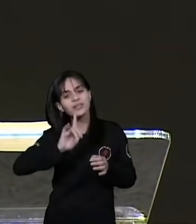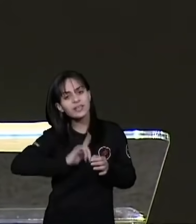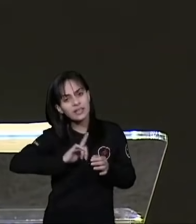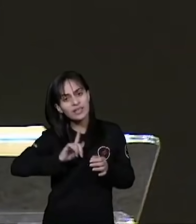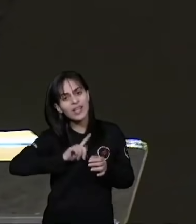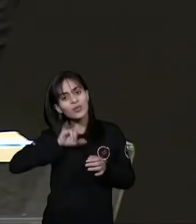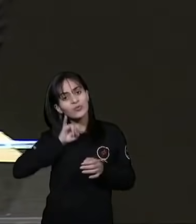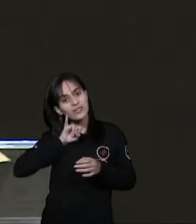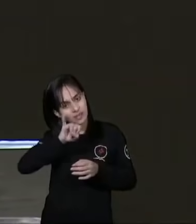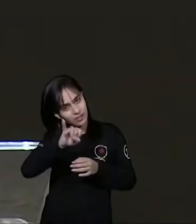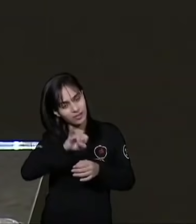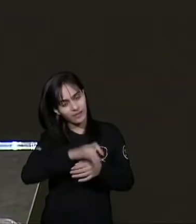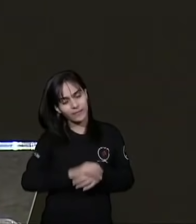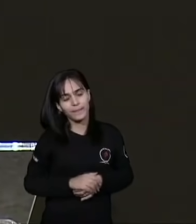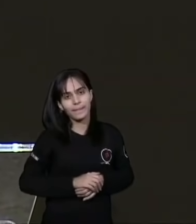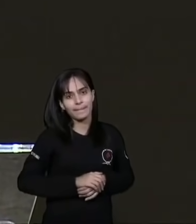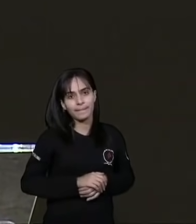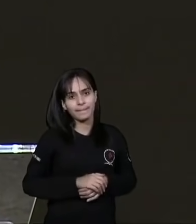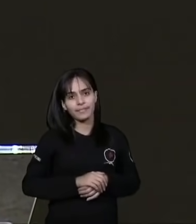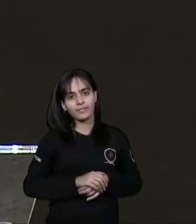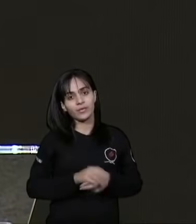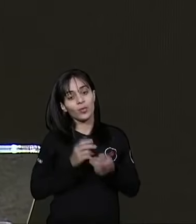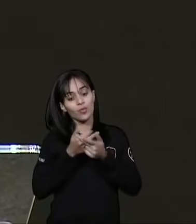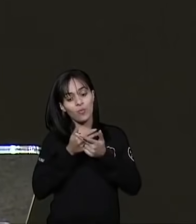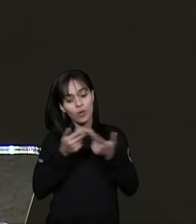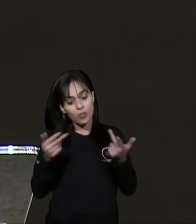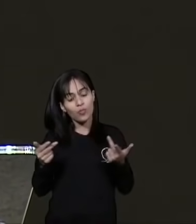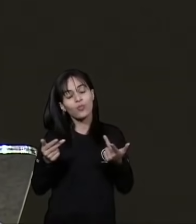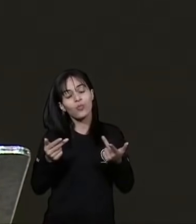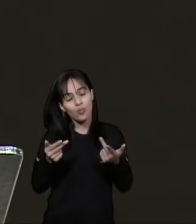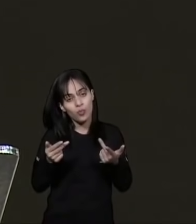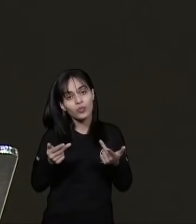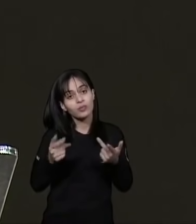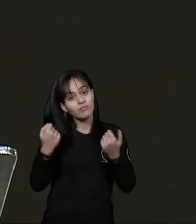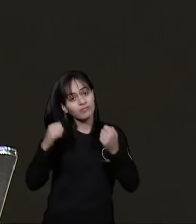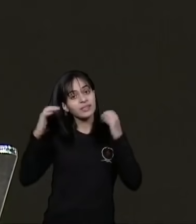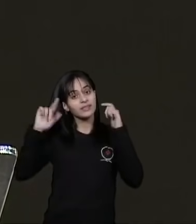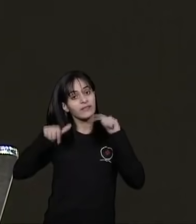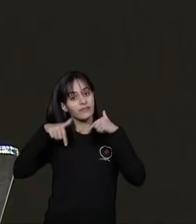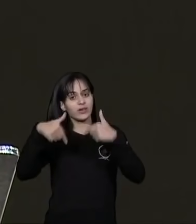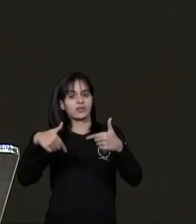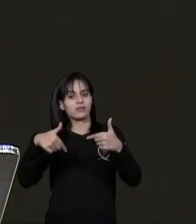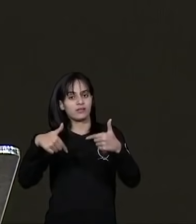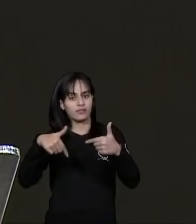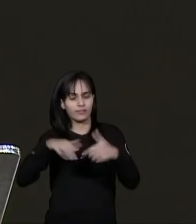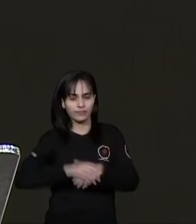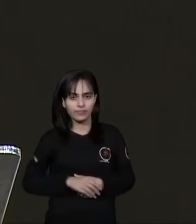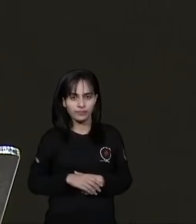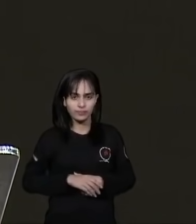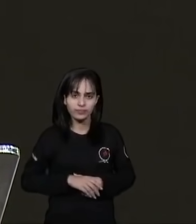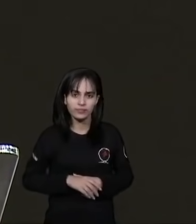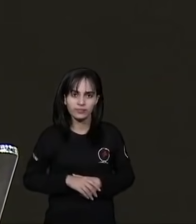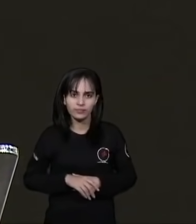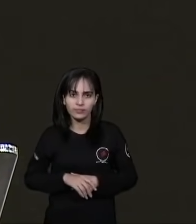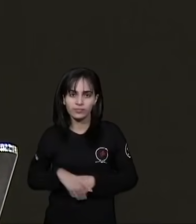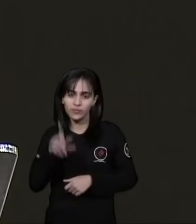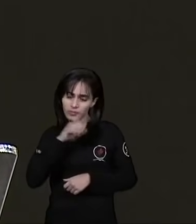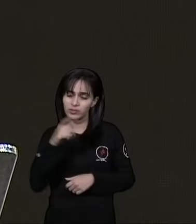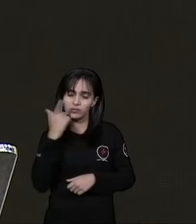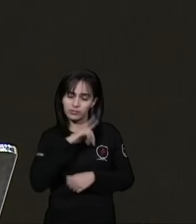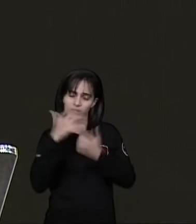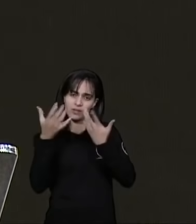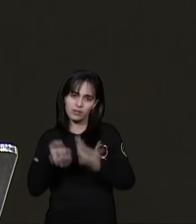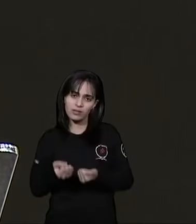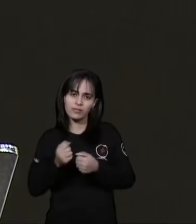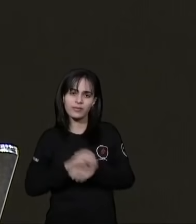estão condicionadas alguma coisa que você tem que submeter e fazer e para você poder